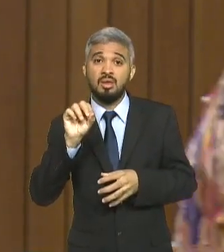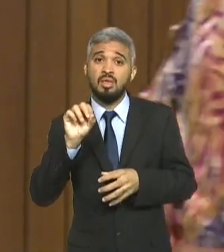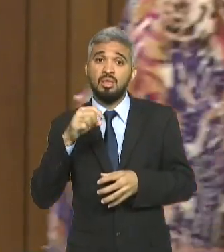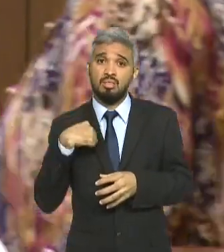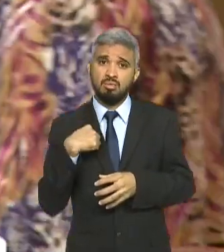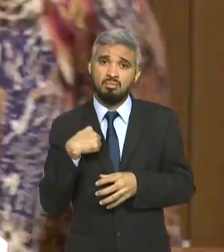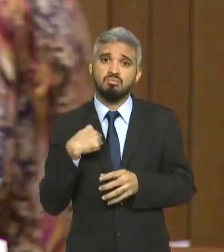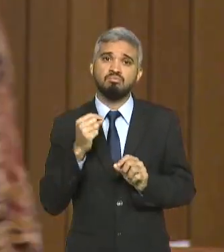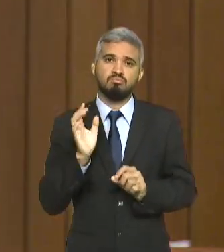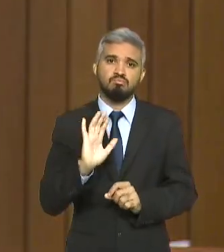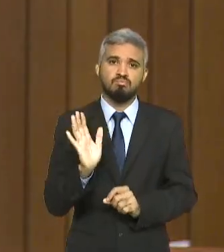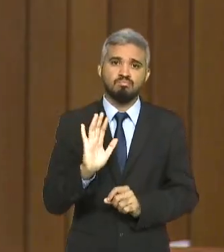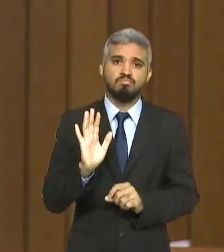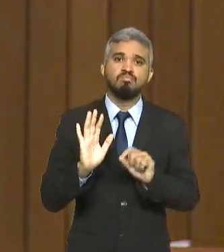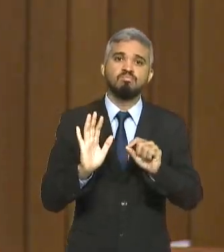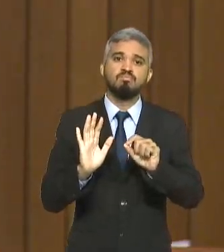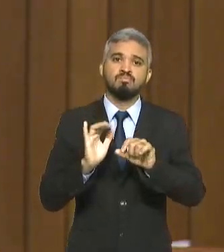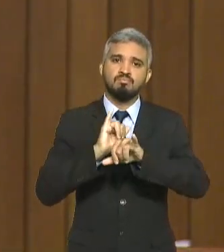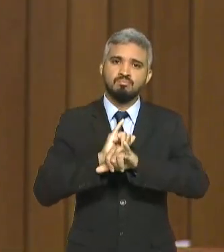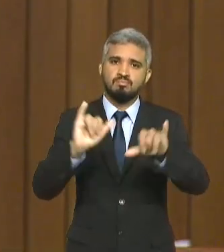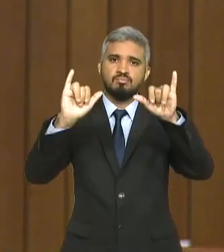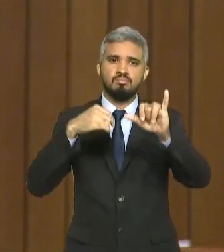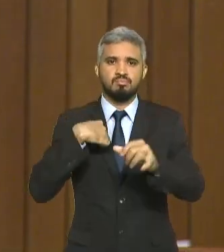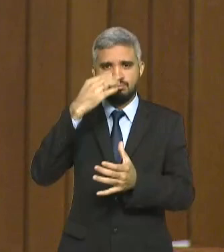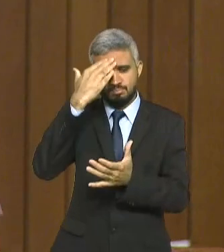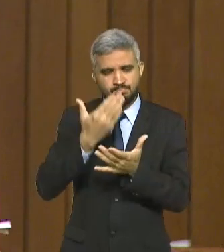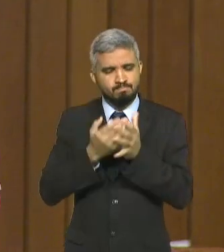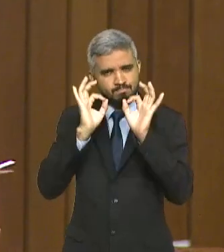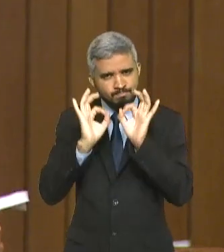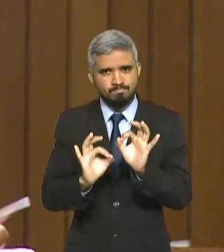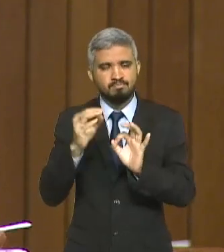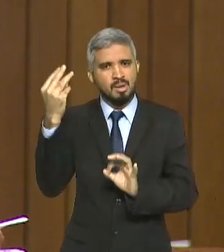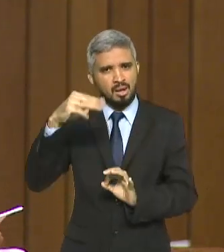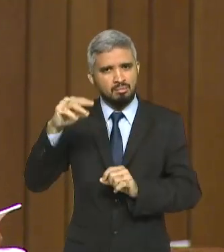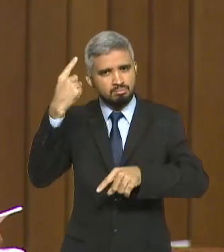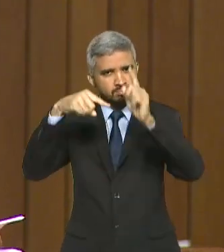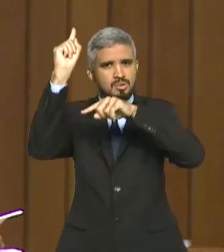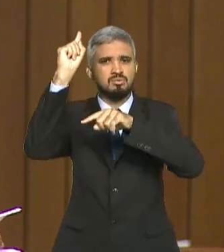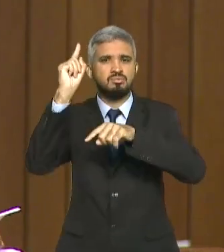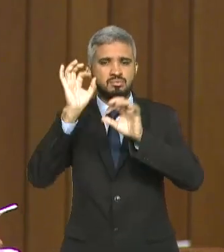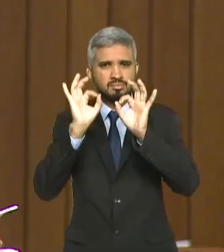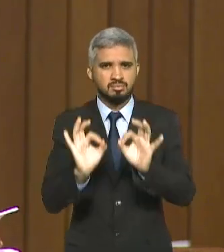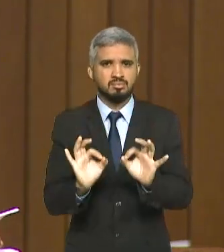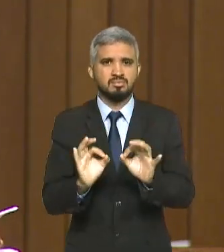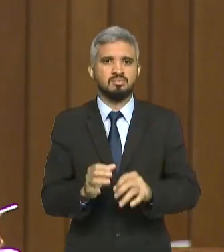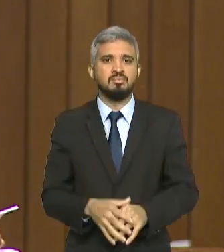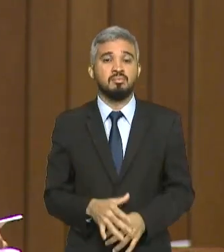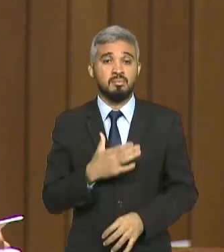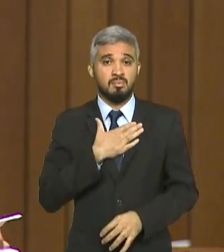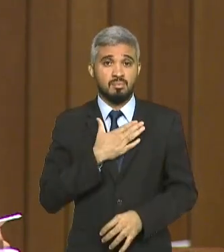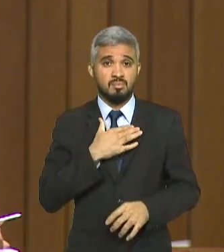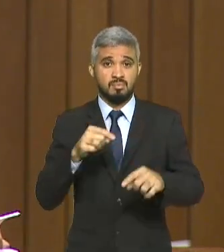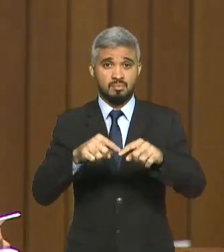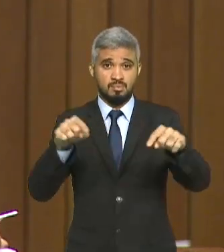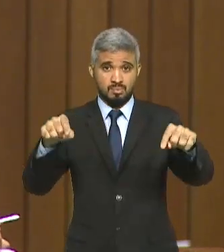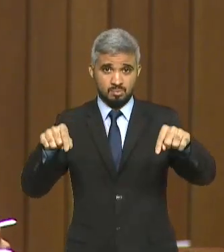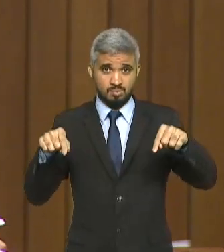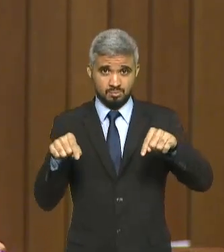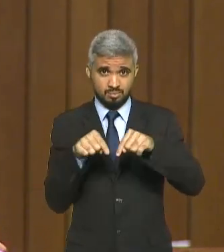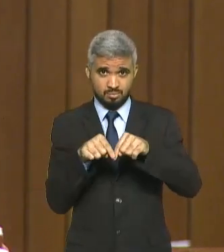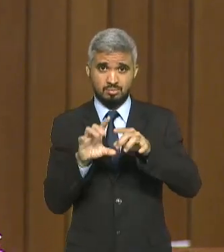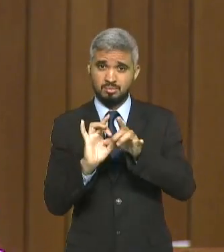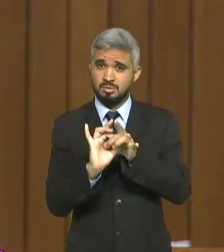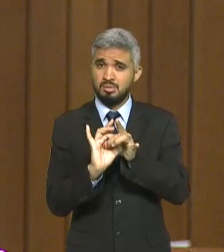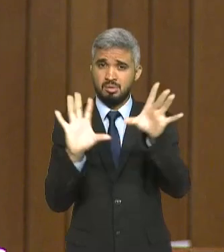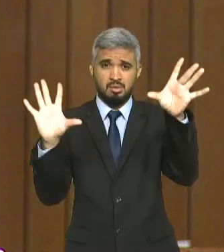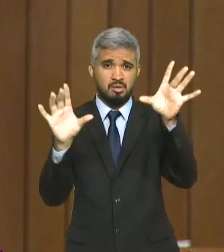no Maranhão, eu acredito nos avanços que o Maranhão possa ter, por isso eu coloco mais uma vez o meu gabinete. Digo que está de portas abertas